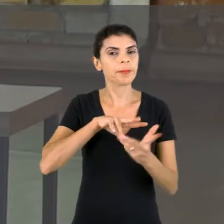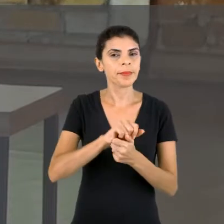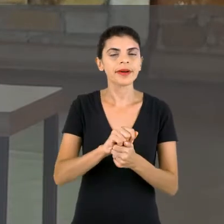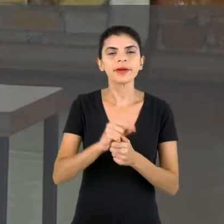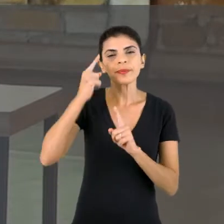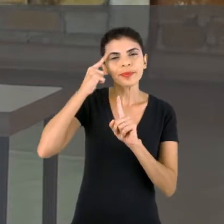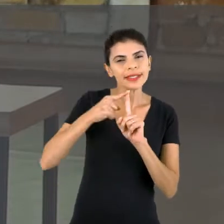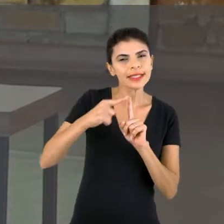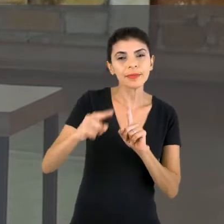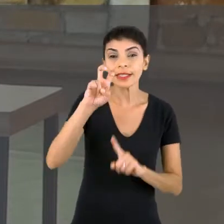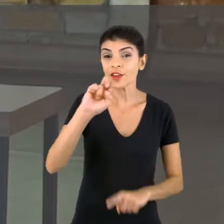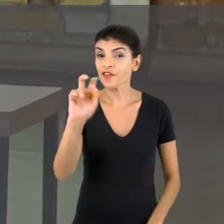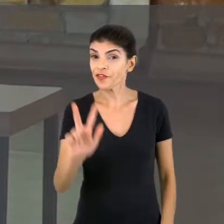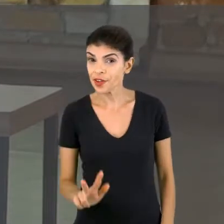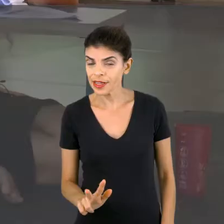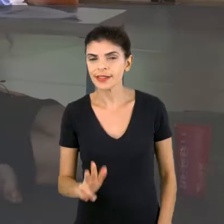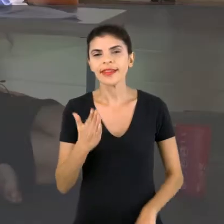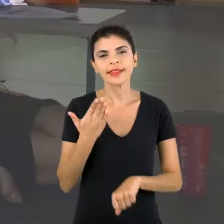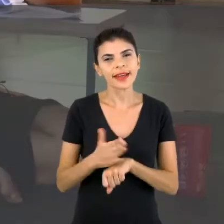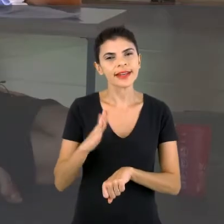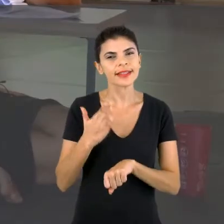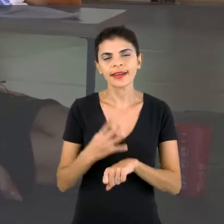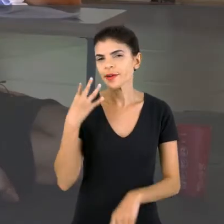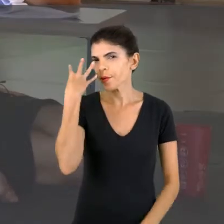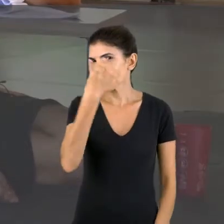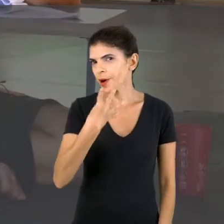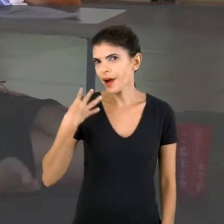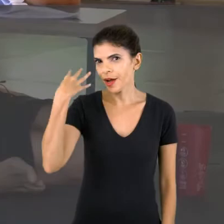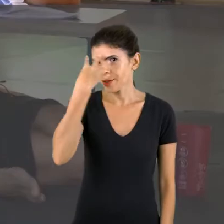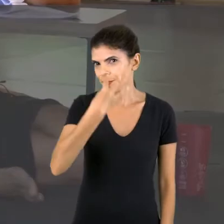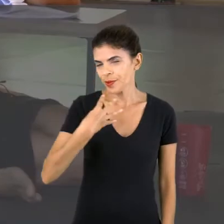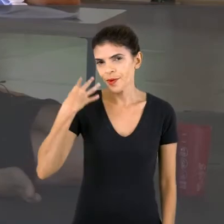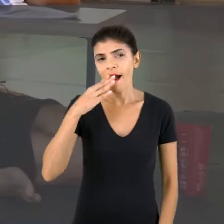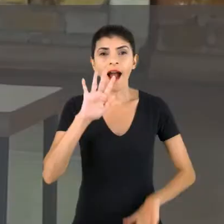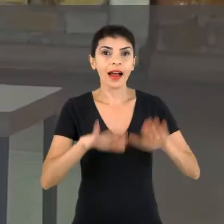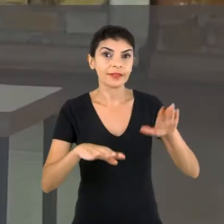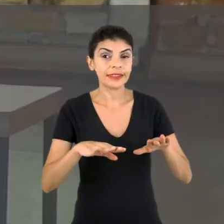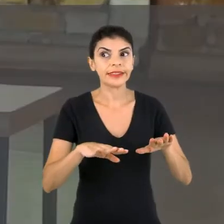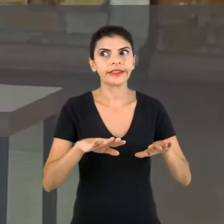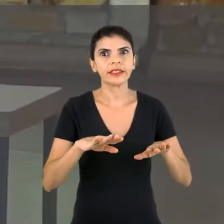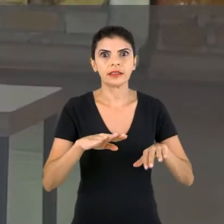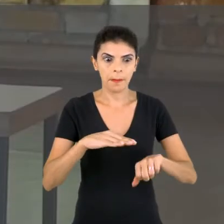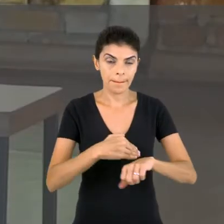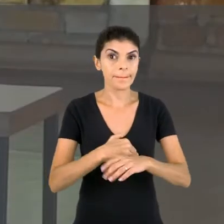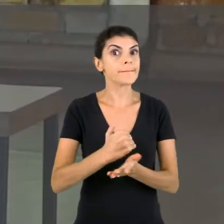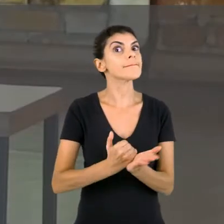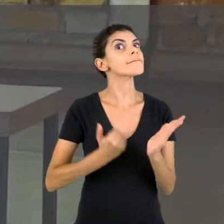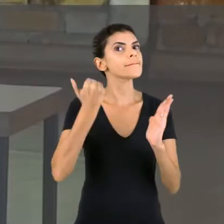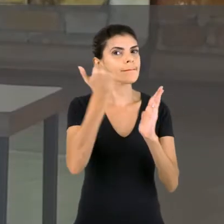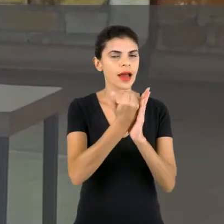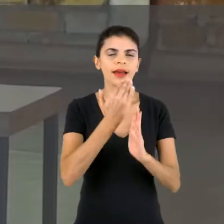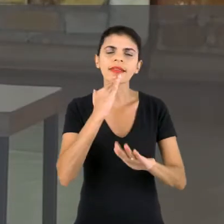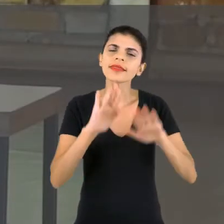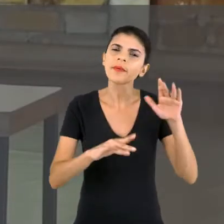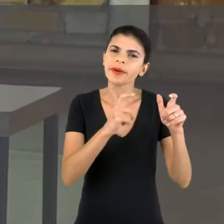ele acontecia 5 vezes por semana. A gente treinava uma média de 4 horas. Às vezes mais, dependendo da